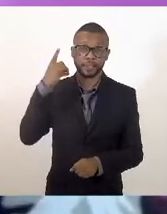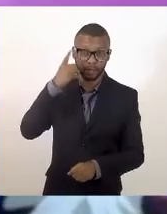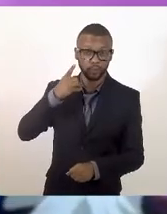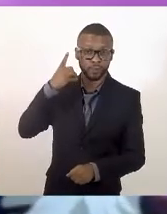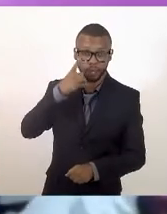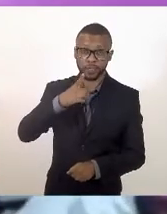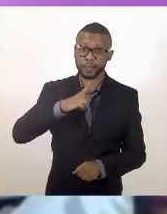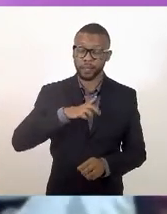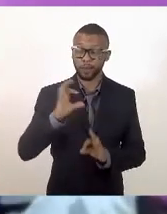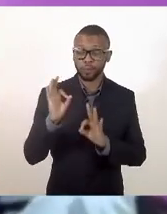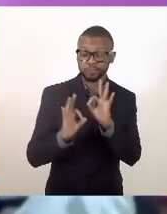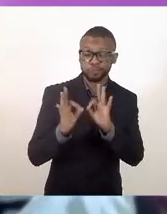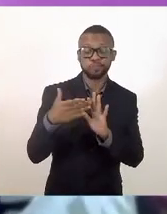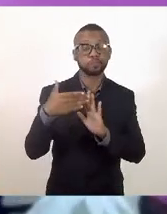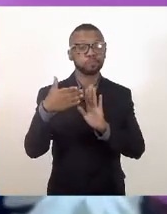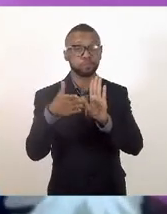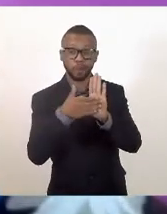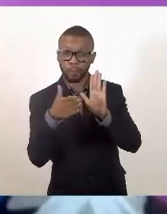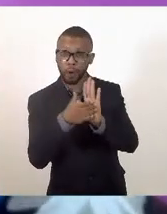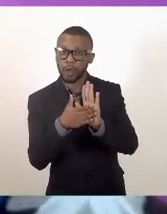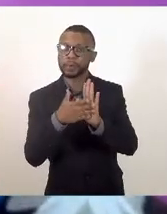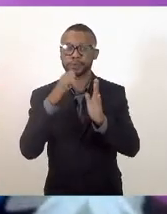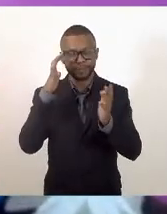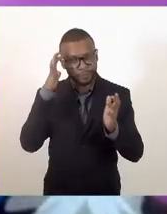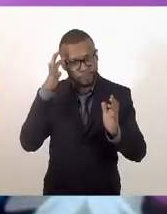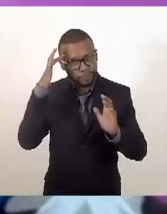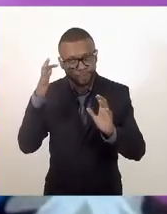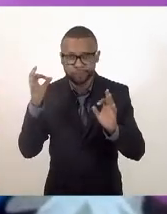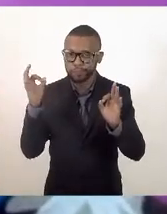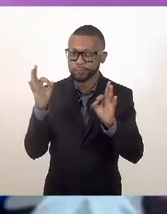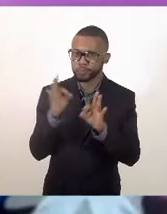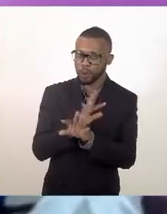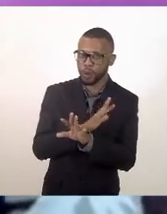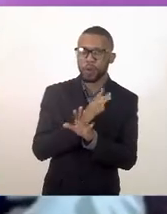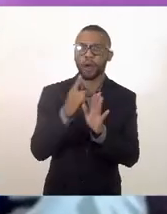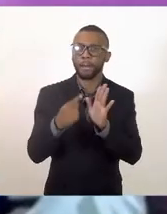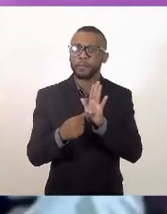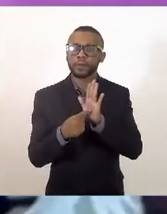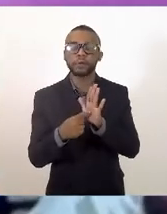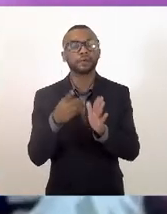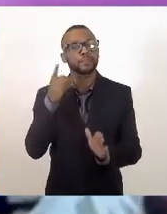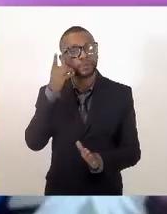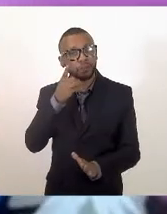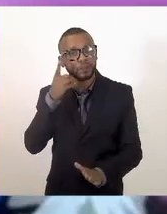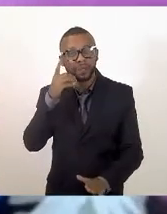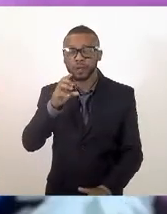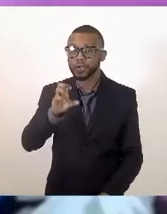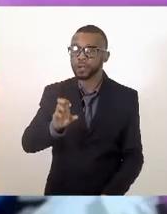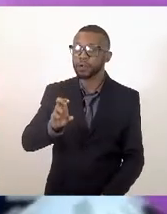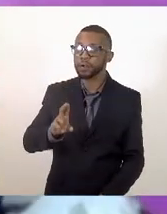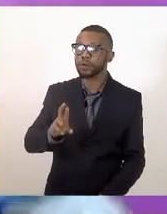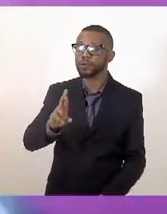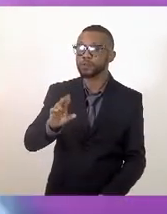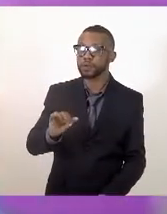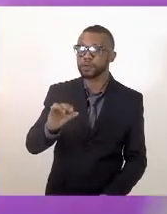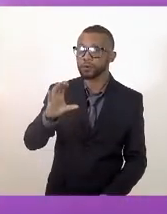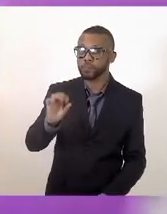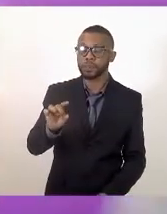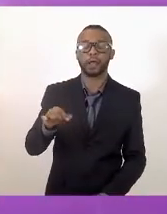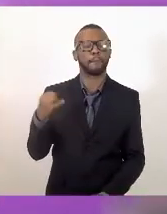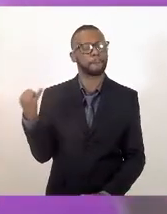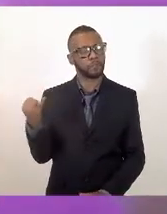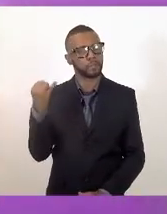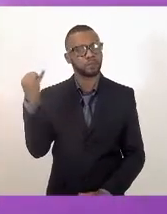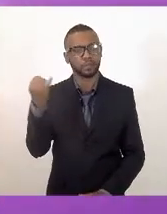propostas concretas, como apresentar aqui pelo deputado Eurico, que é fundamental, né, que a gente